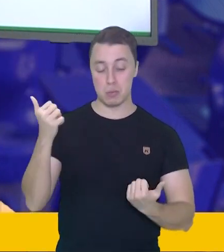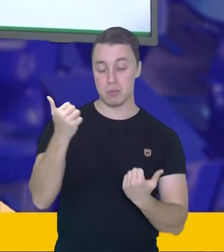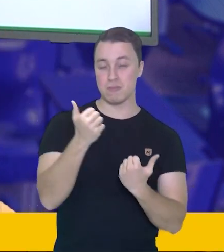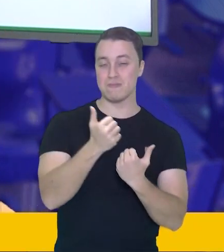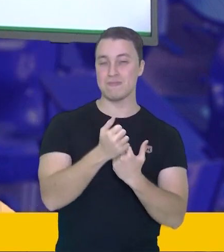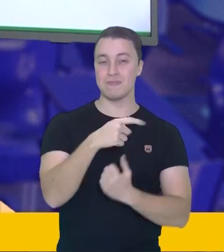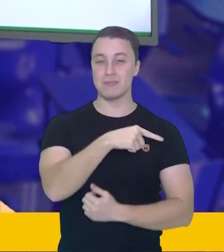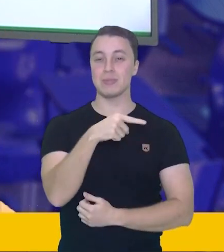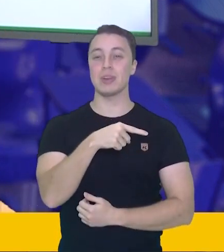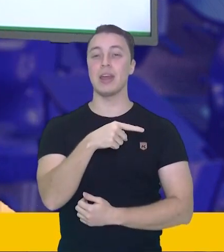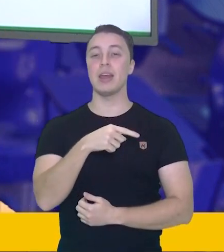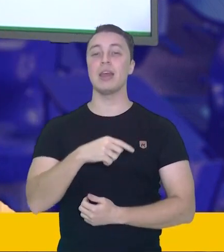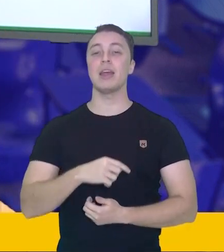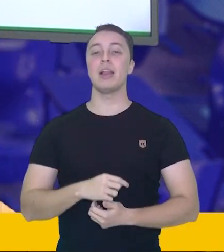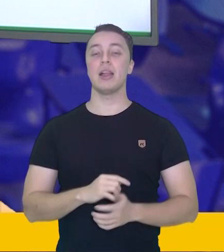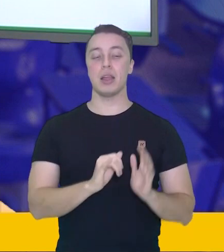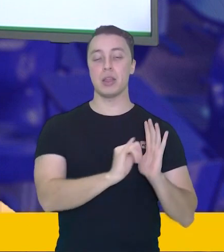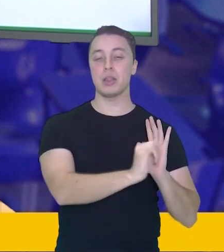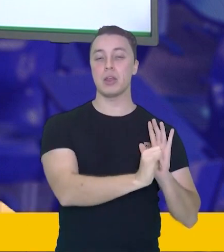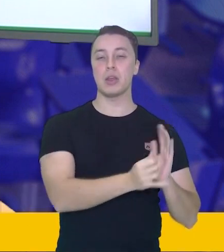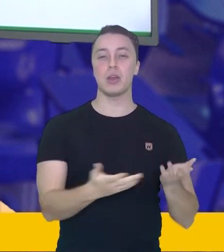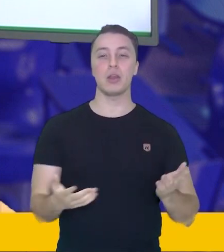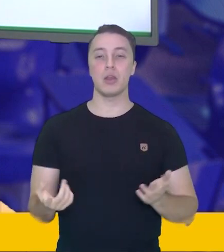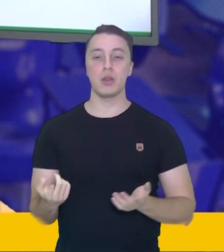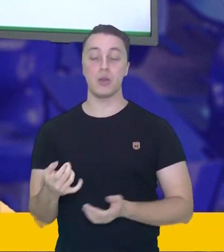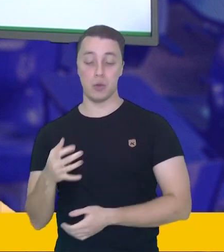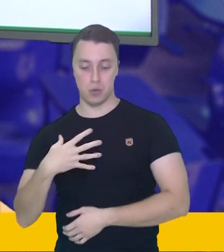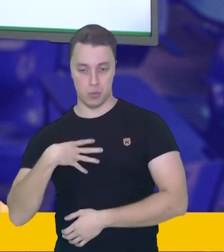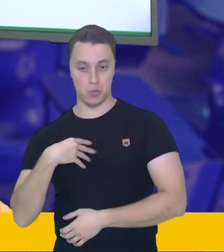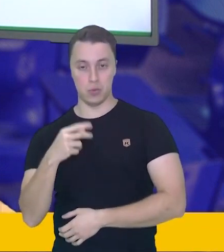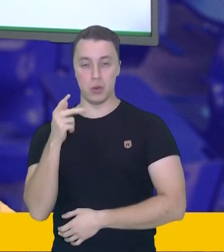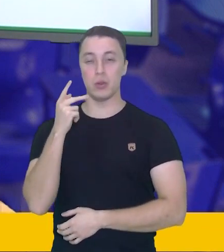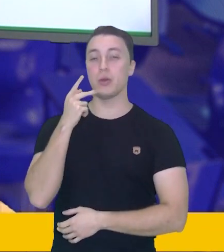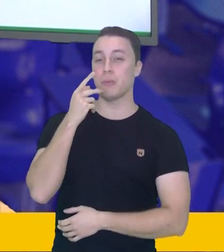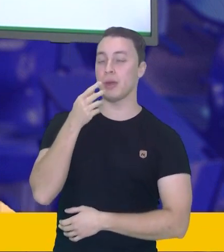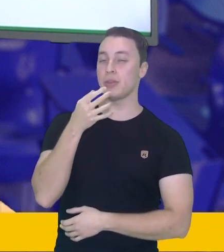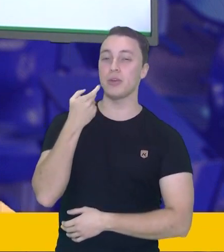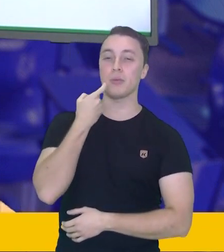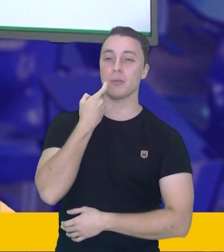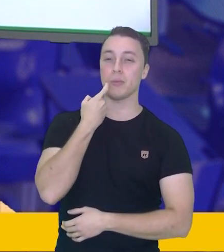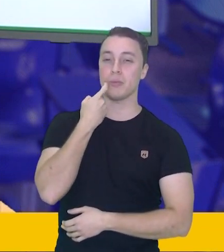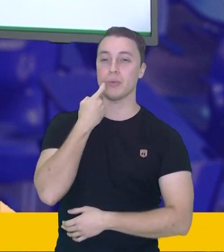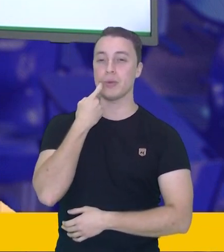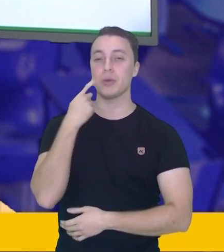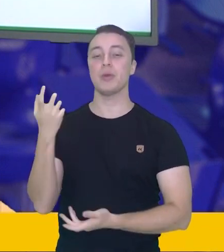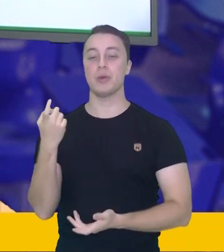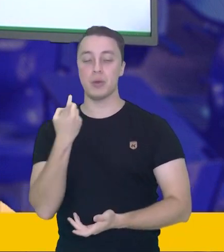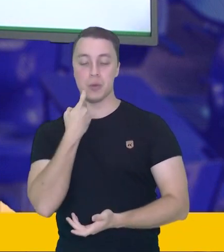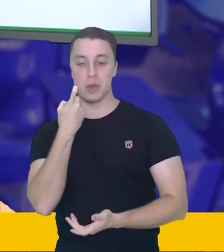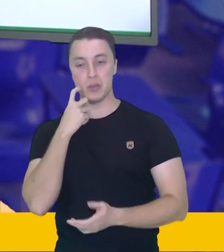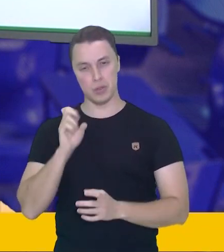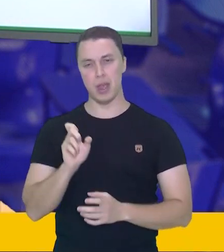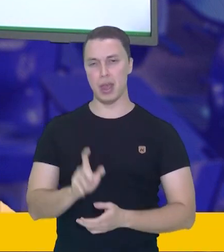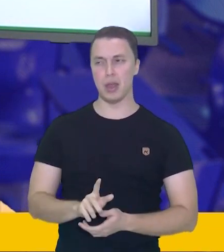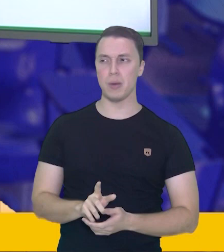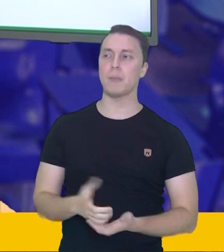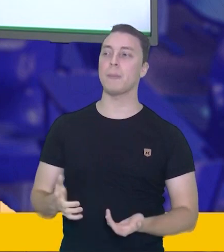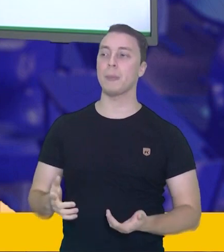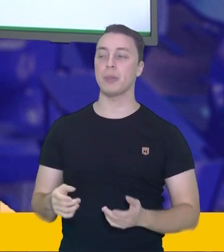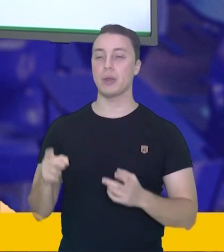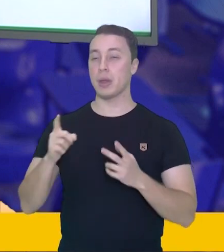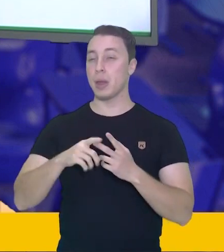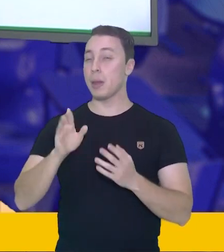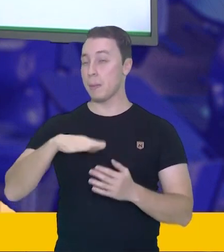fábula? Letra A, filho de peixe, peixinho é? B, mais vale um pássaro na mão do que